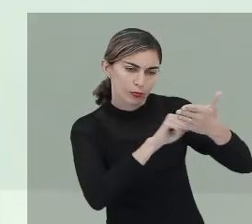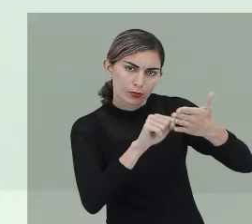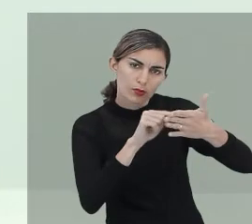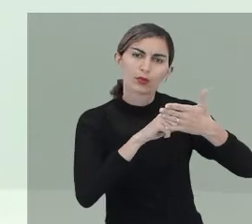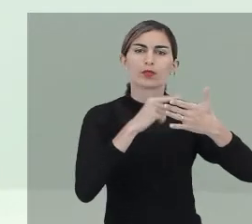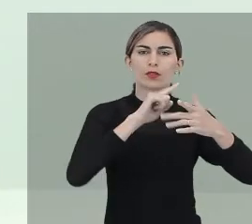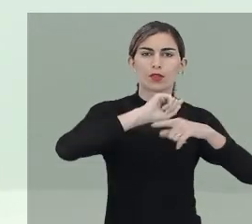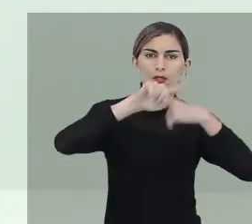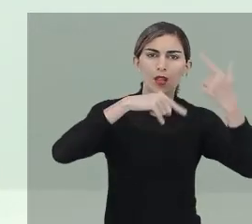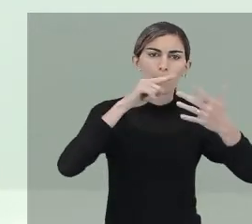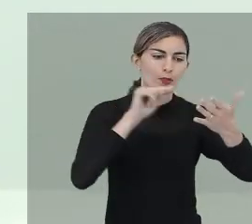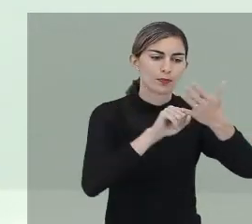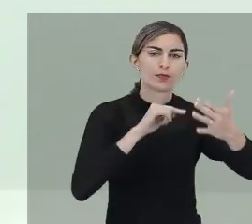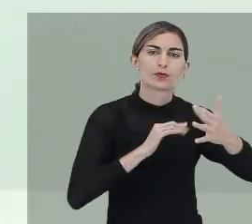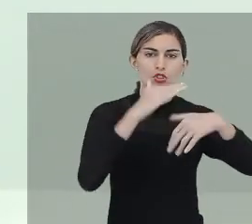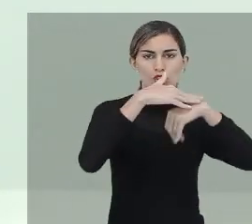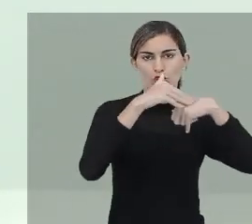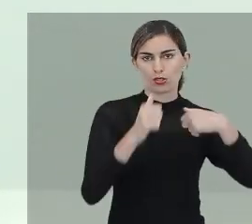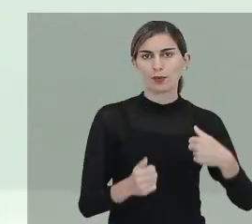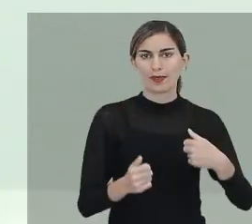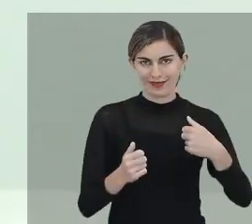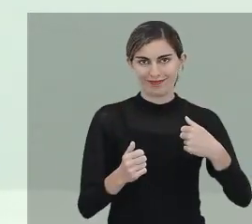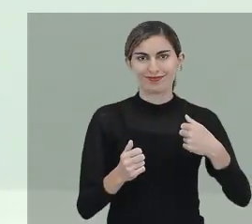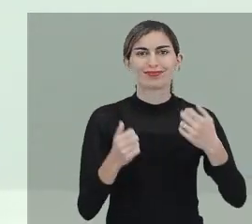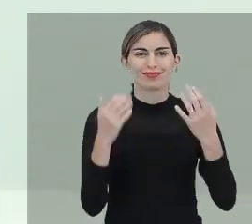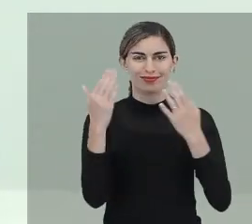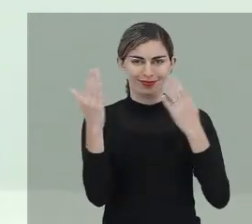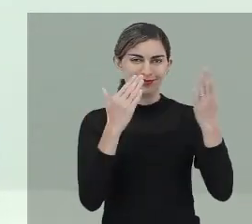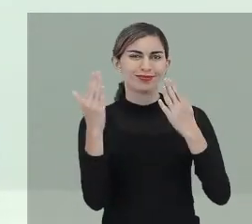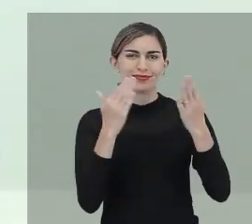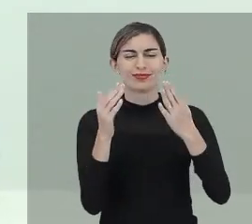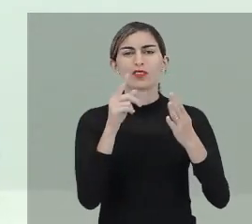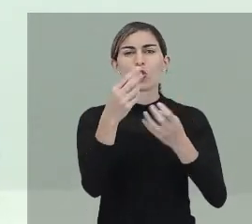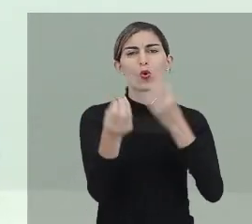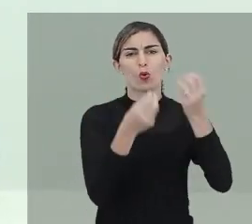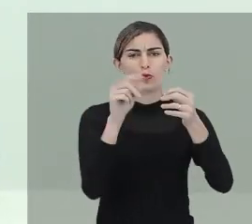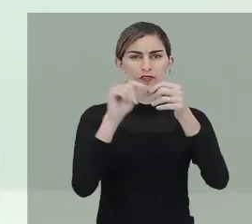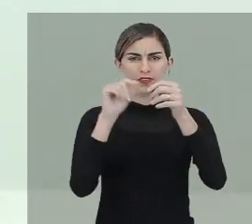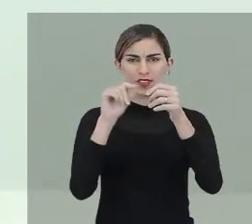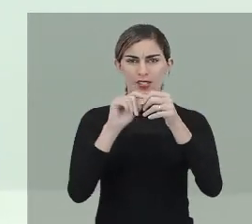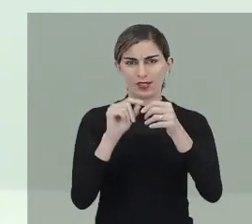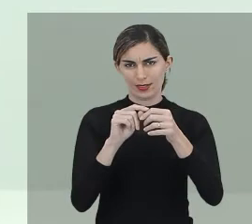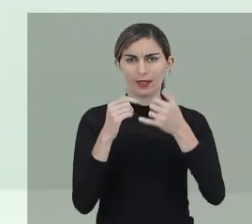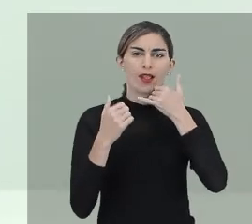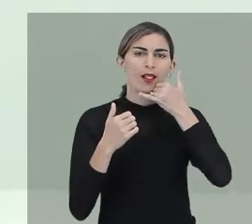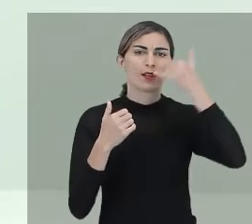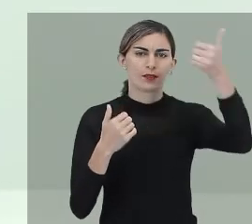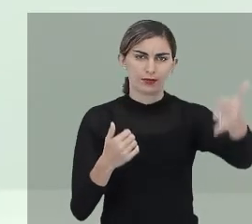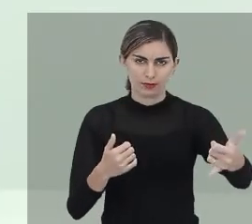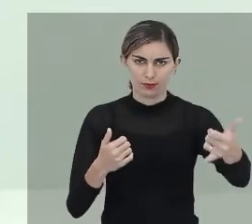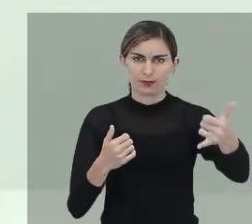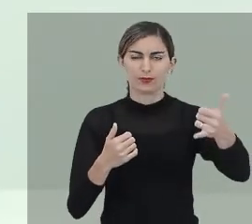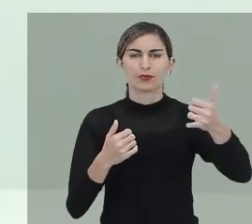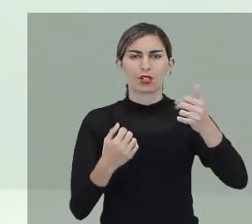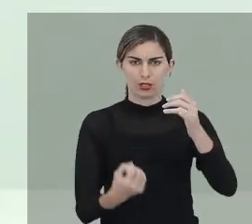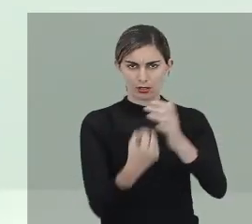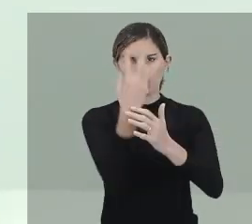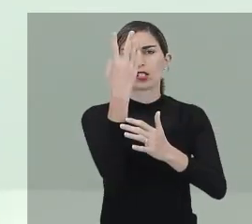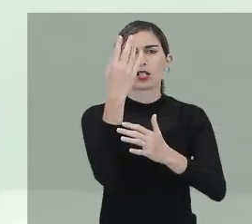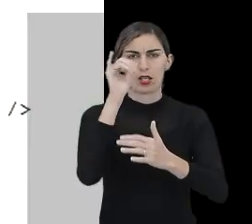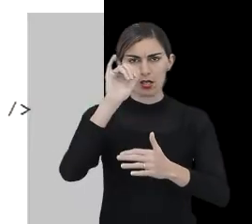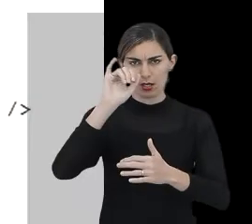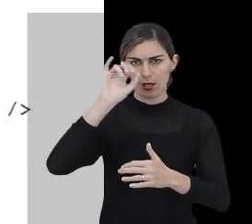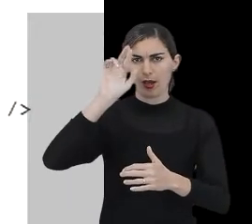ligação. Então, esse exemplozinho aqui é a forma de você fazer a sua ligação. Você cria um